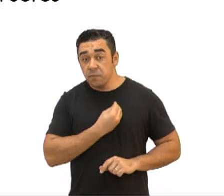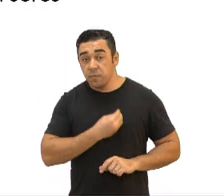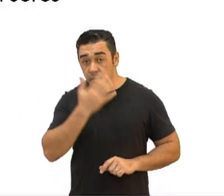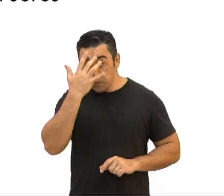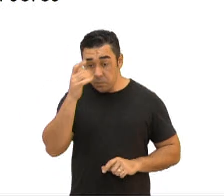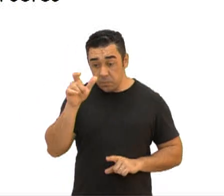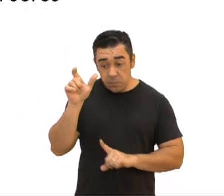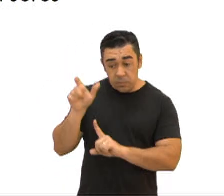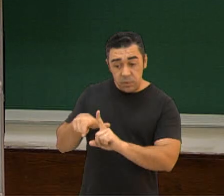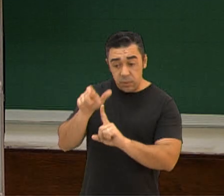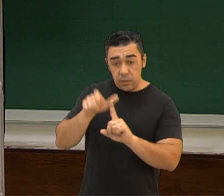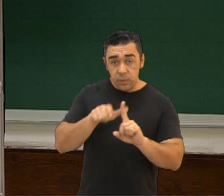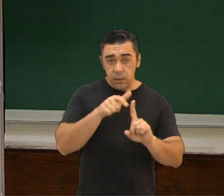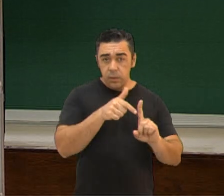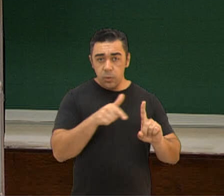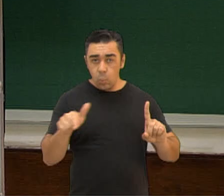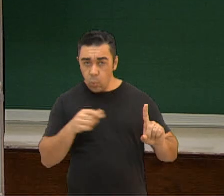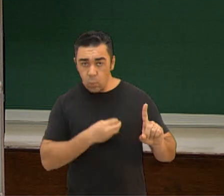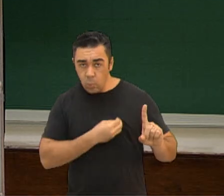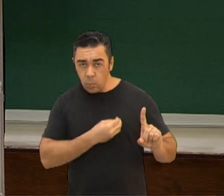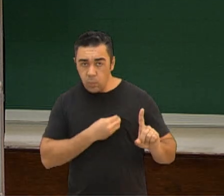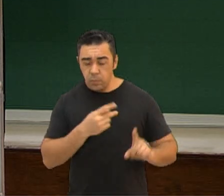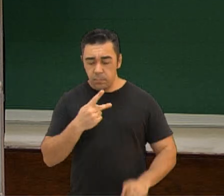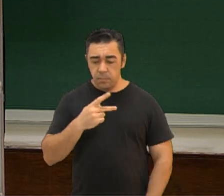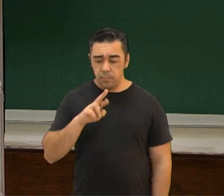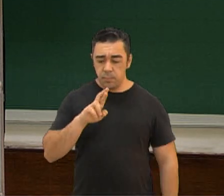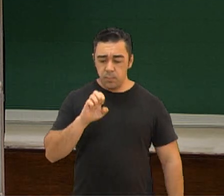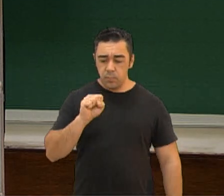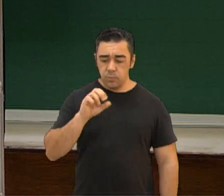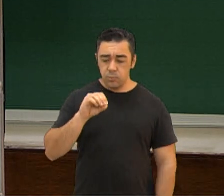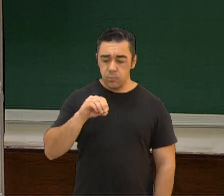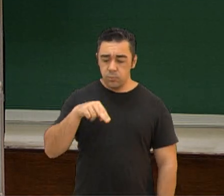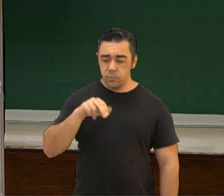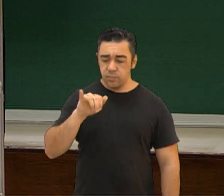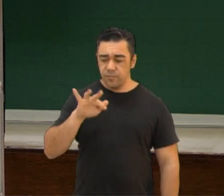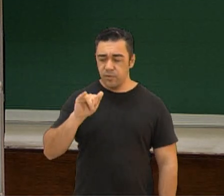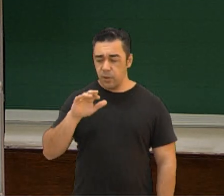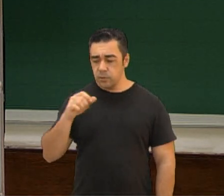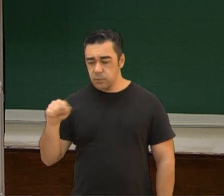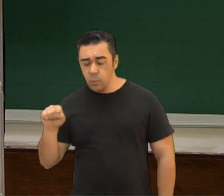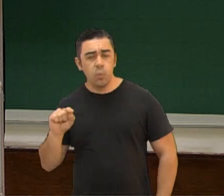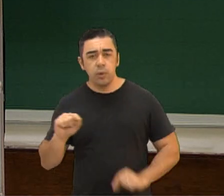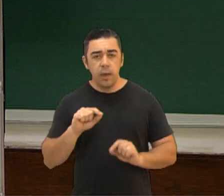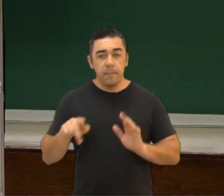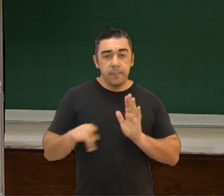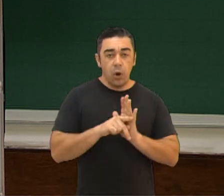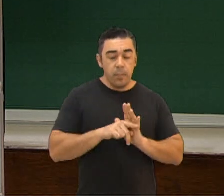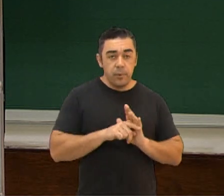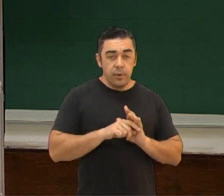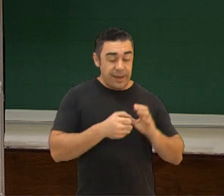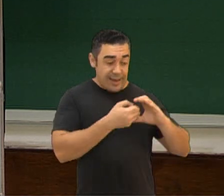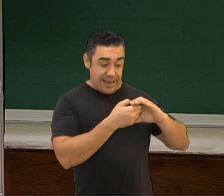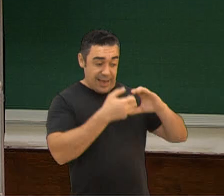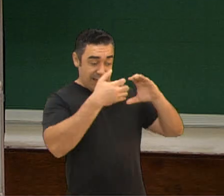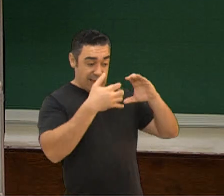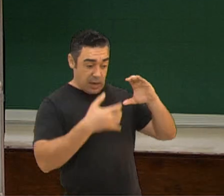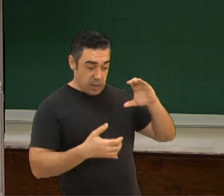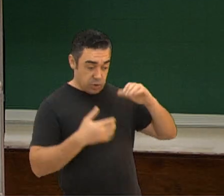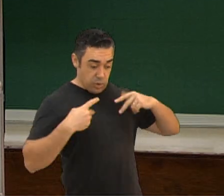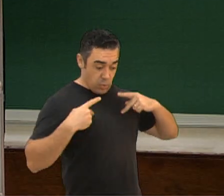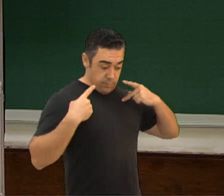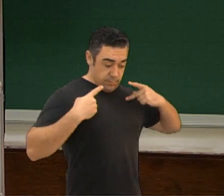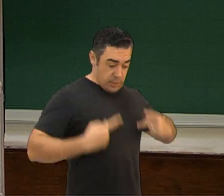têm vida, né? Então, personificação, que vem de persona, pessoa, quando eu atribuo características que são